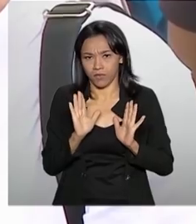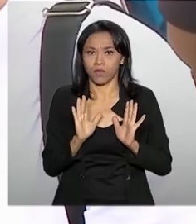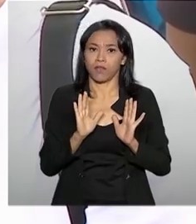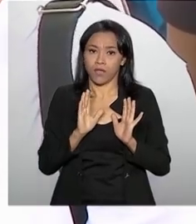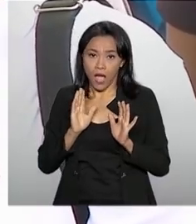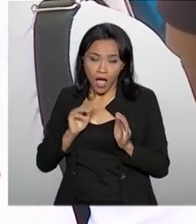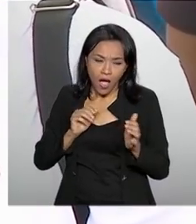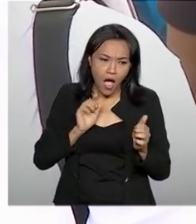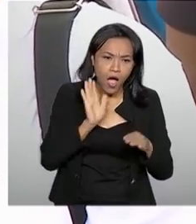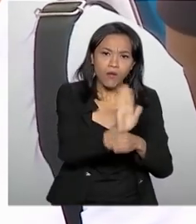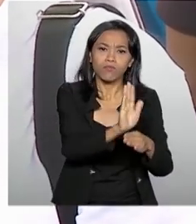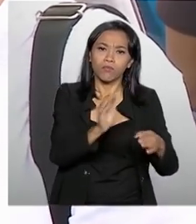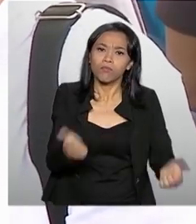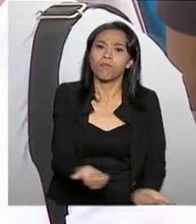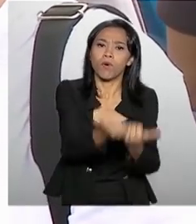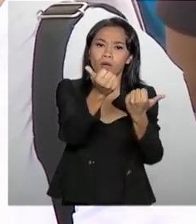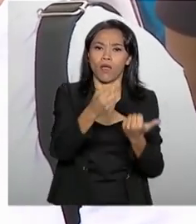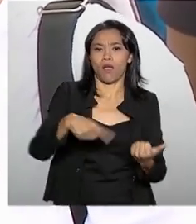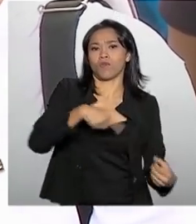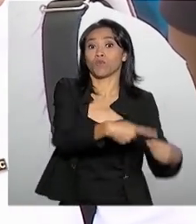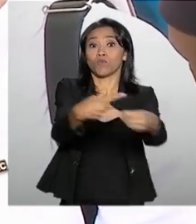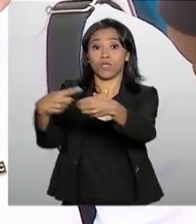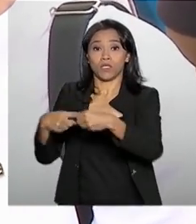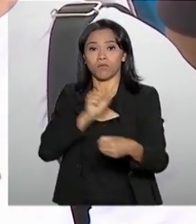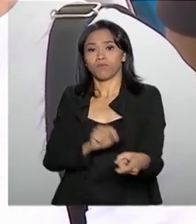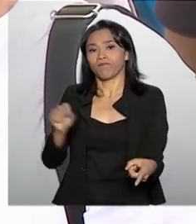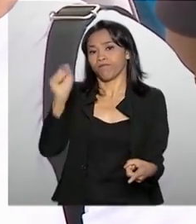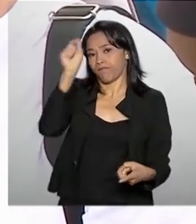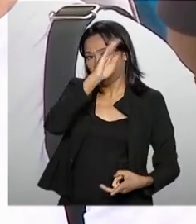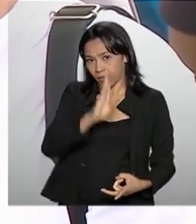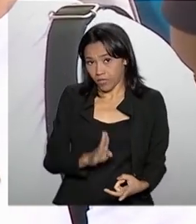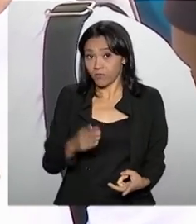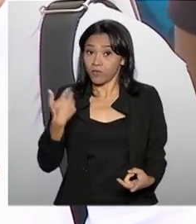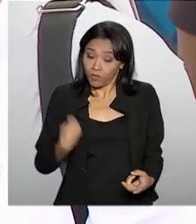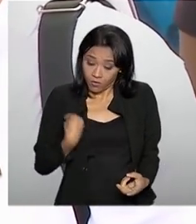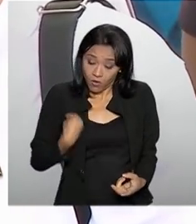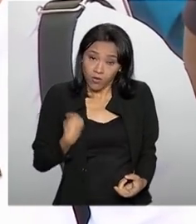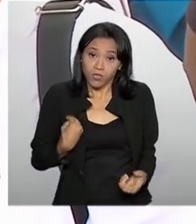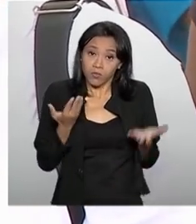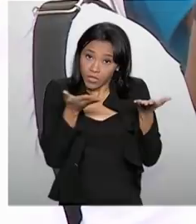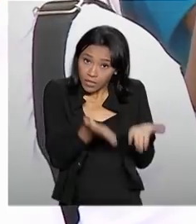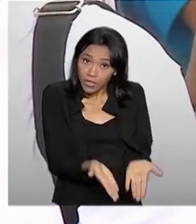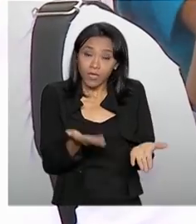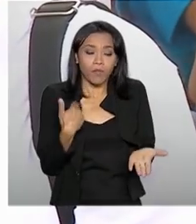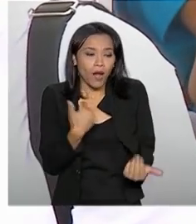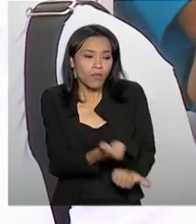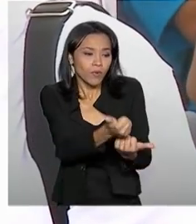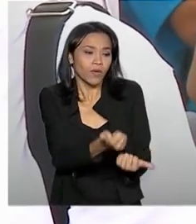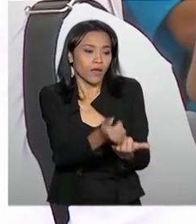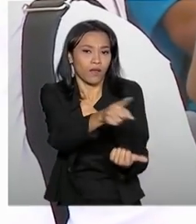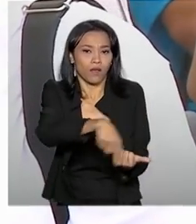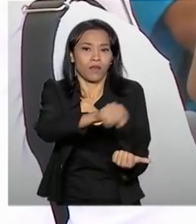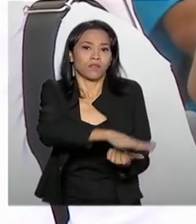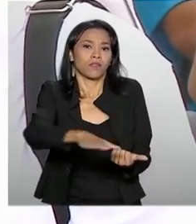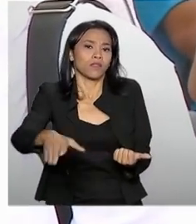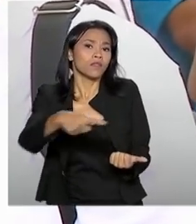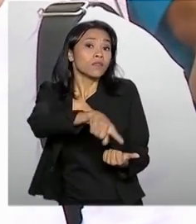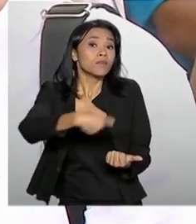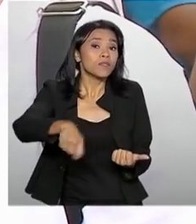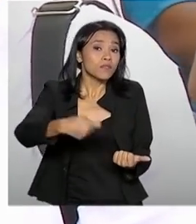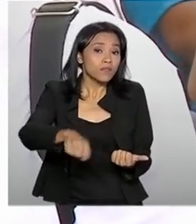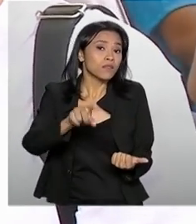município. Então, nós estamos dispostos aqui a prestar toda assistência a estas crianças que precisam de,